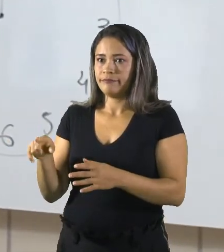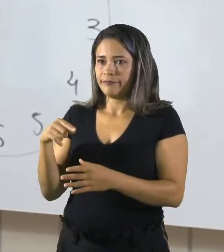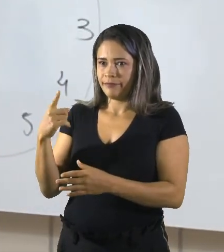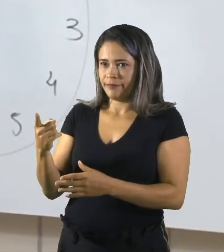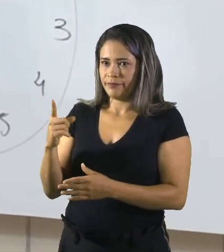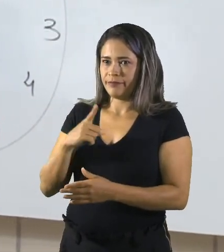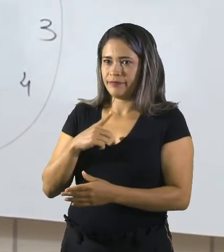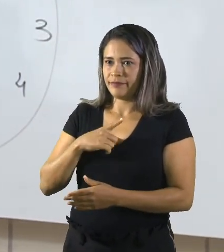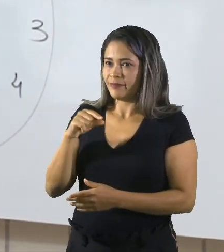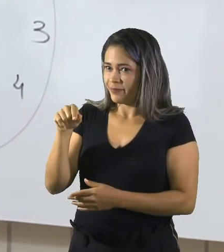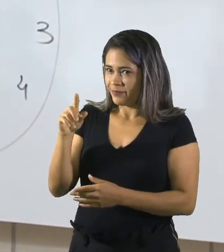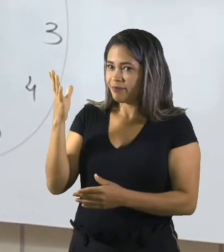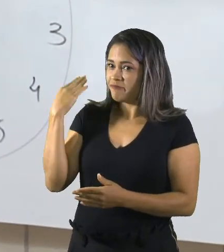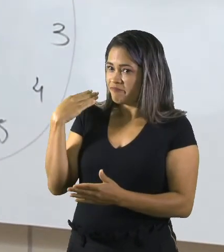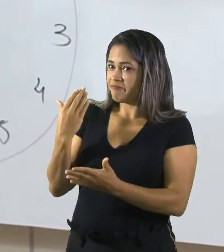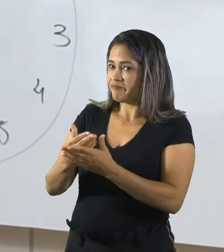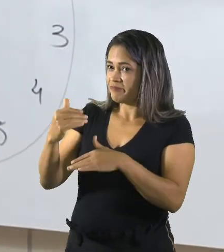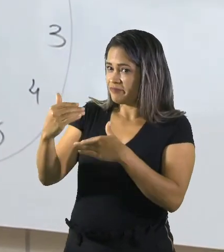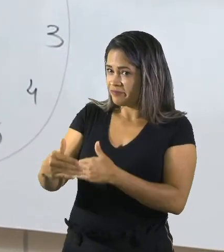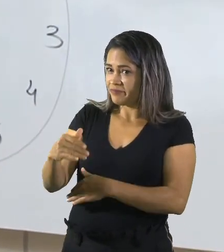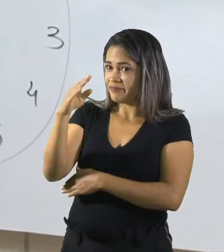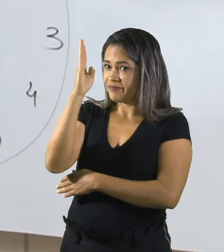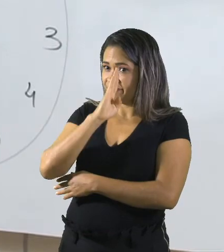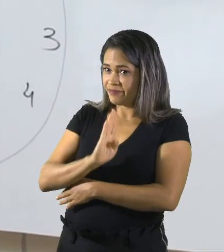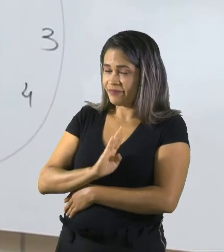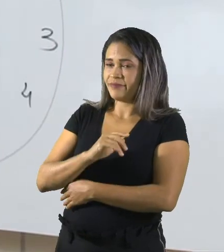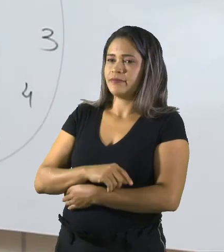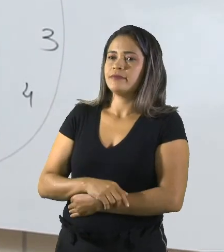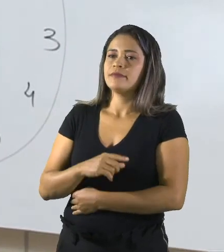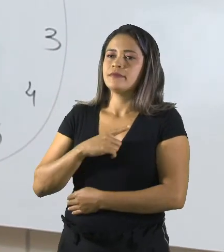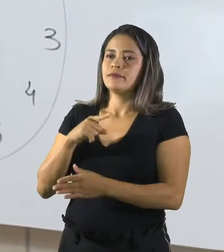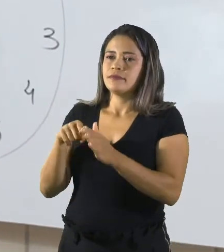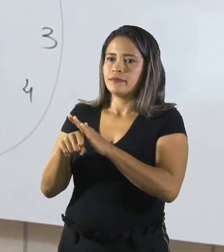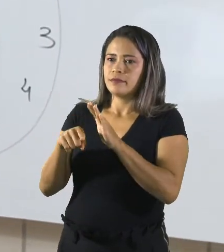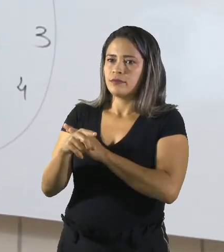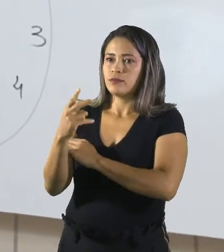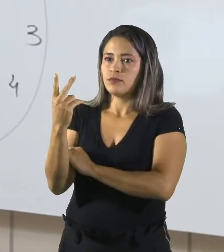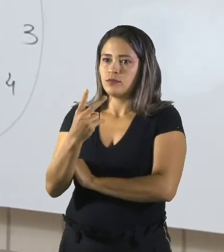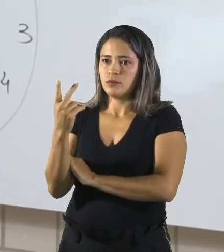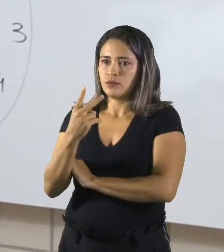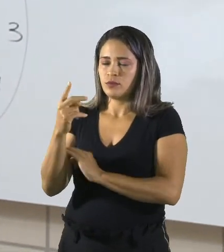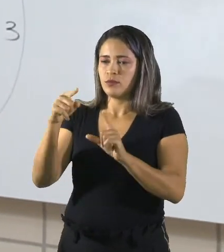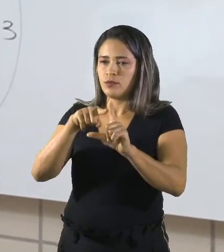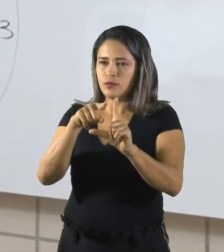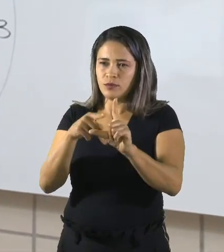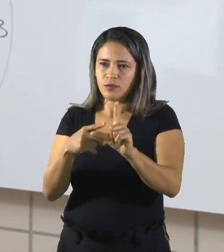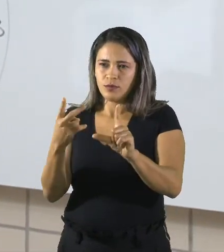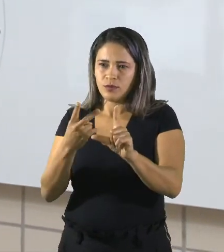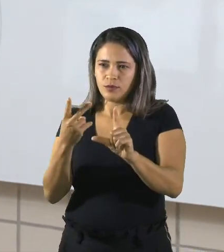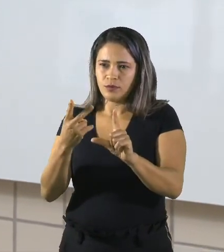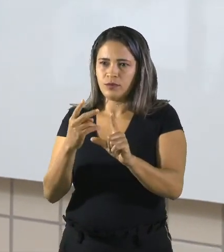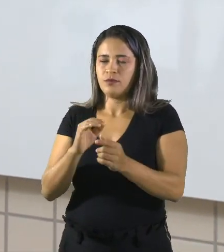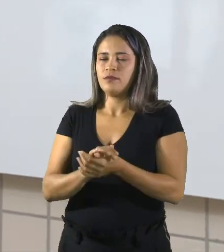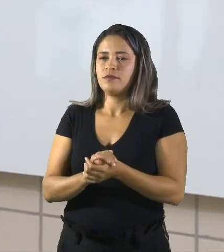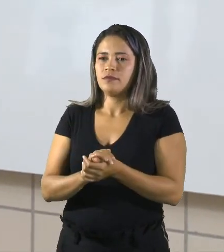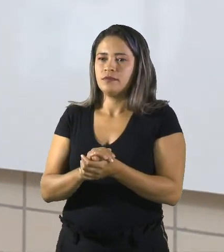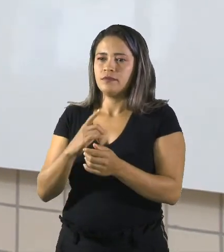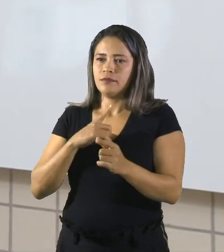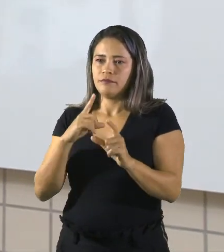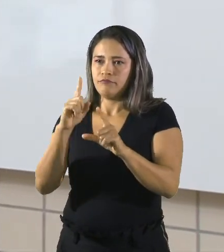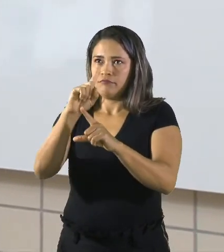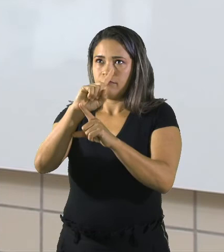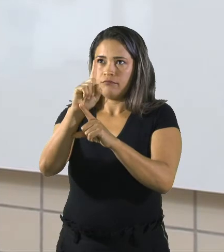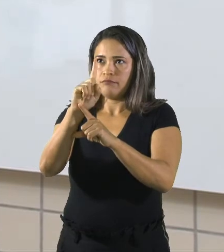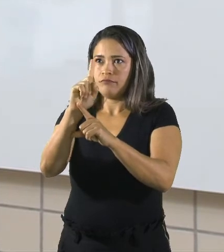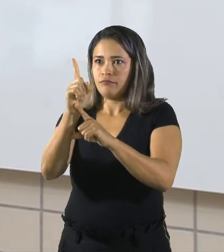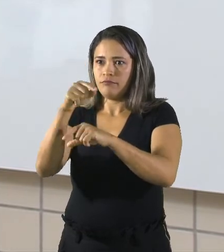Prova Brasil e ela fala assim, ó, os 2 ângulos formados pelos ponteiros de um relógio